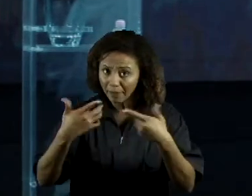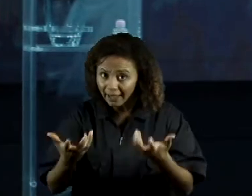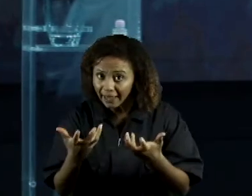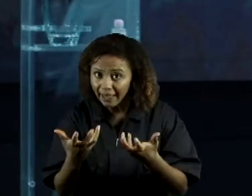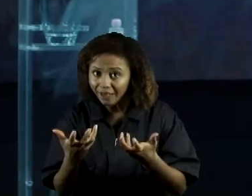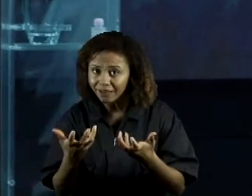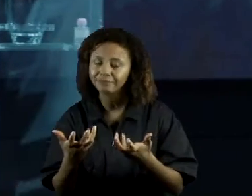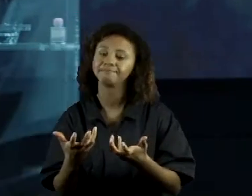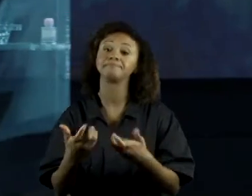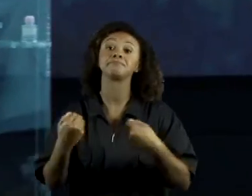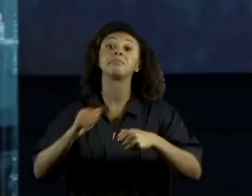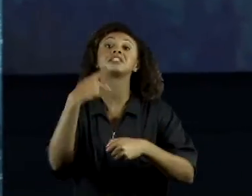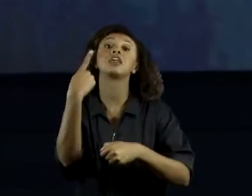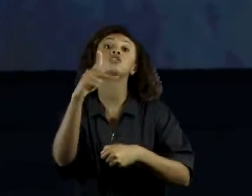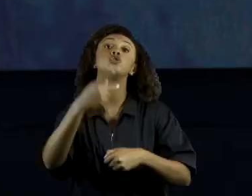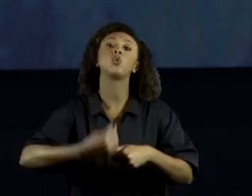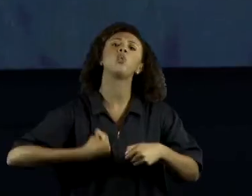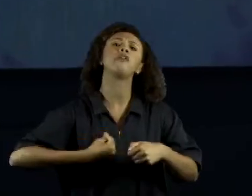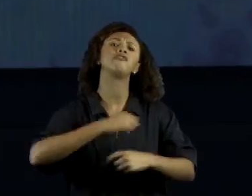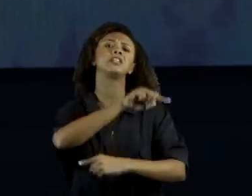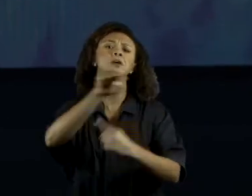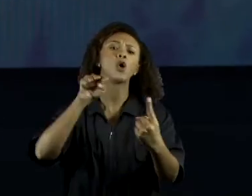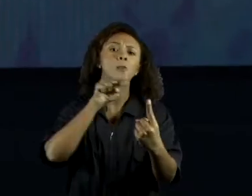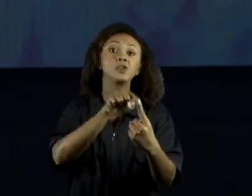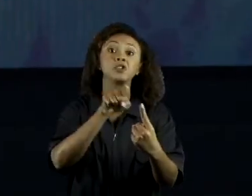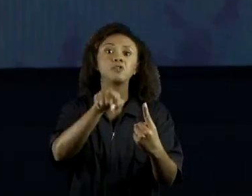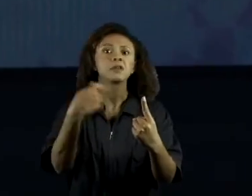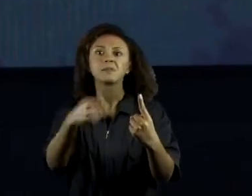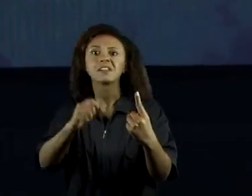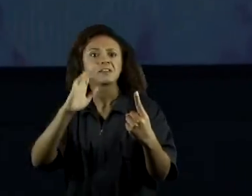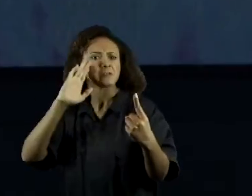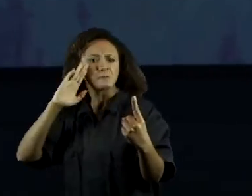propósito e viva e morra para ele.